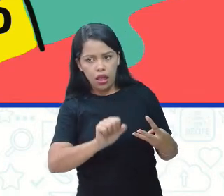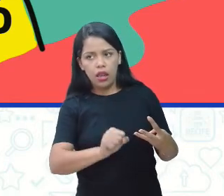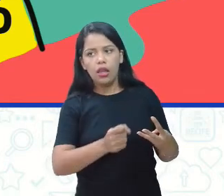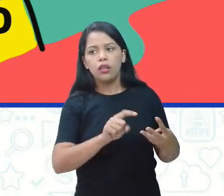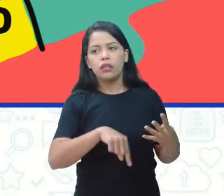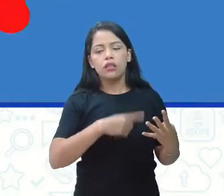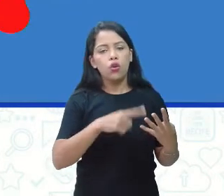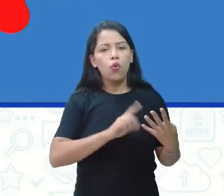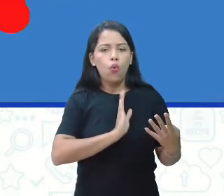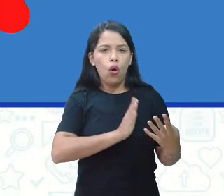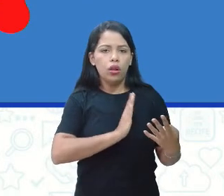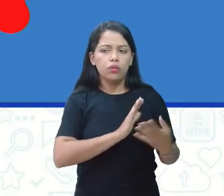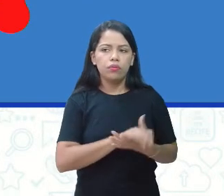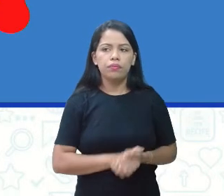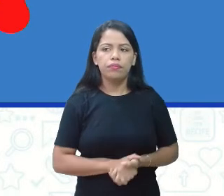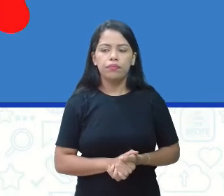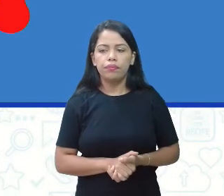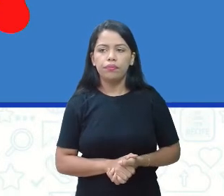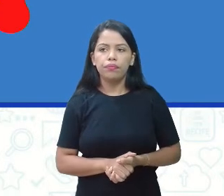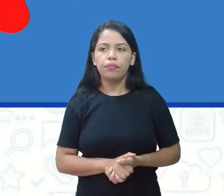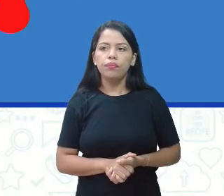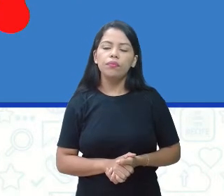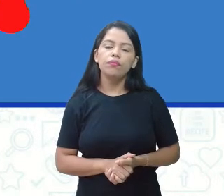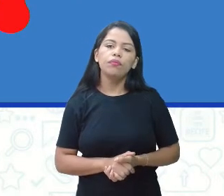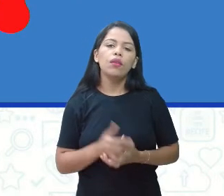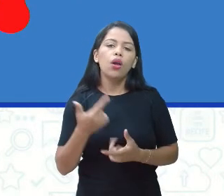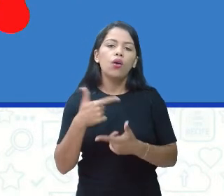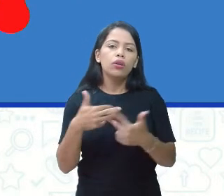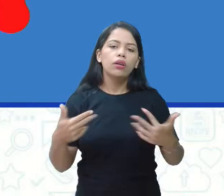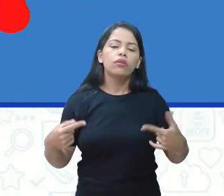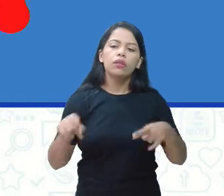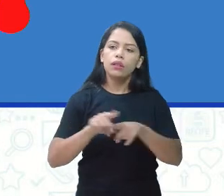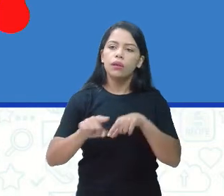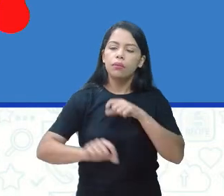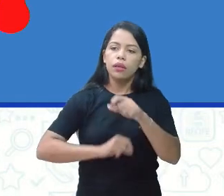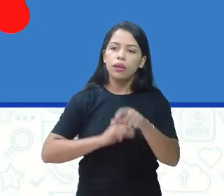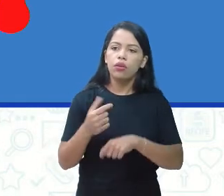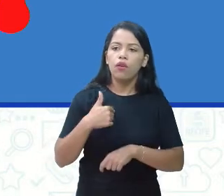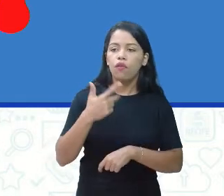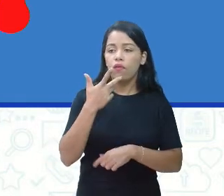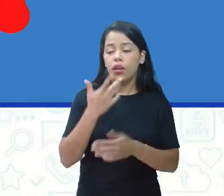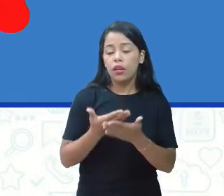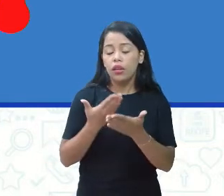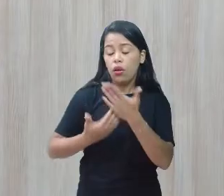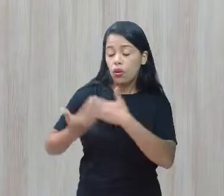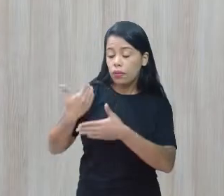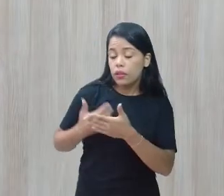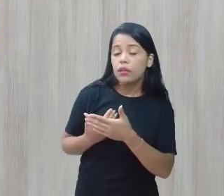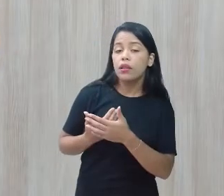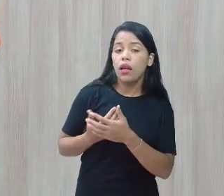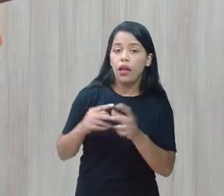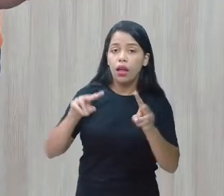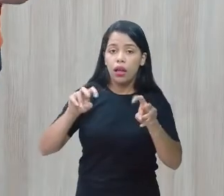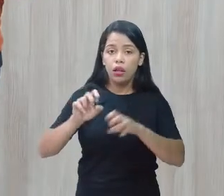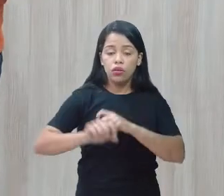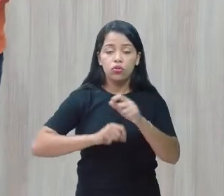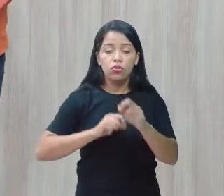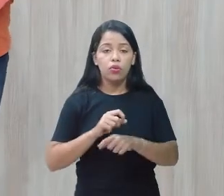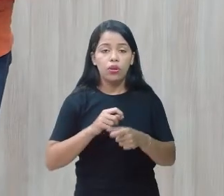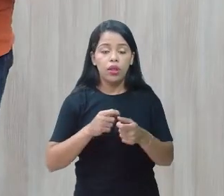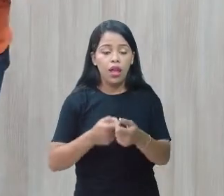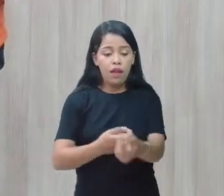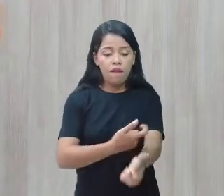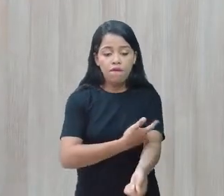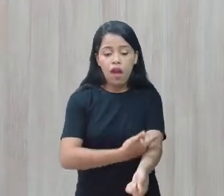do sistema cardiovascular. Outra coisa aí é que eu falei na aula passada em relação a vasos